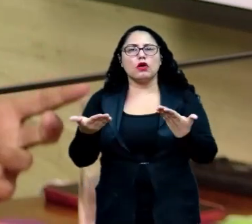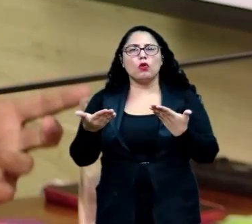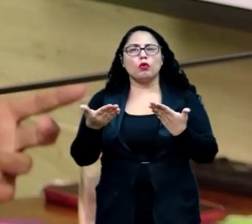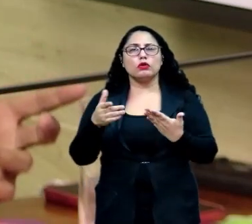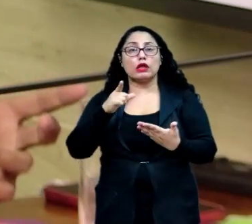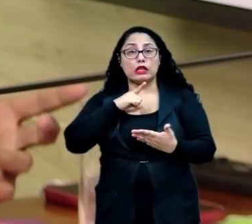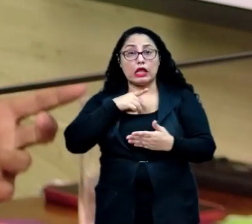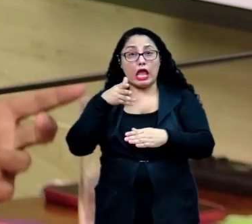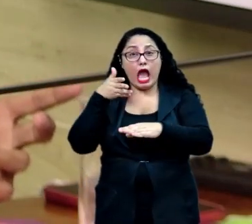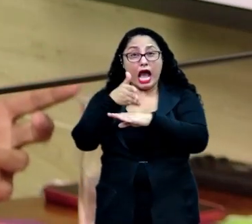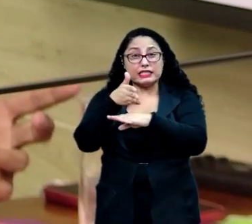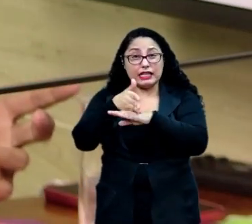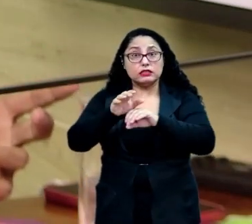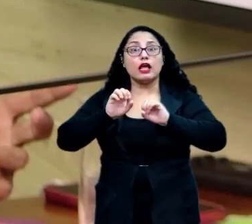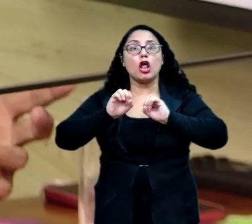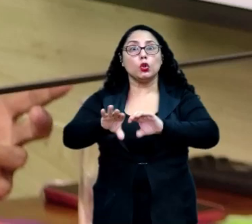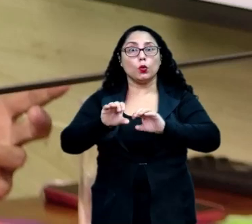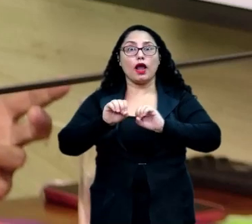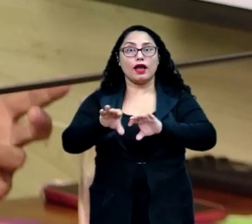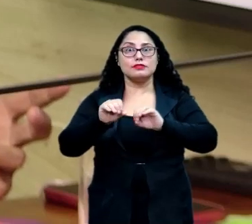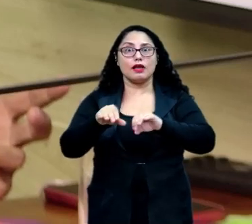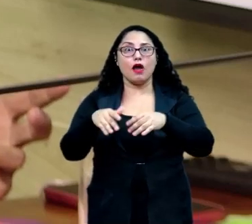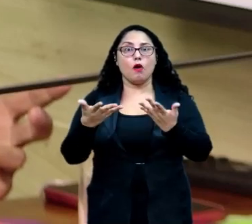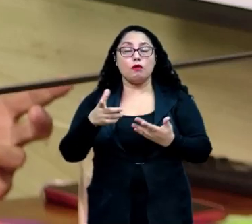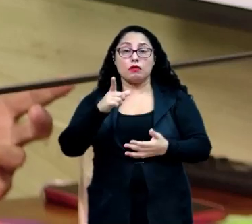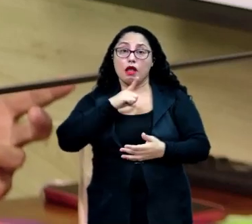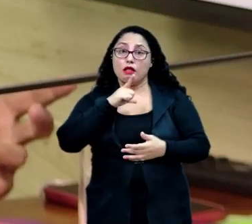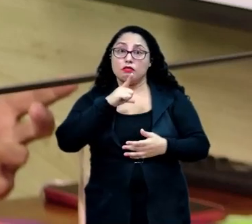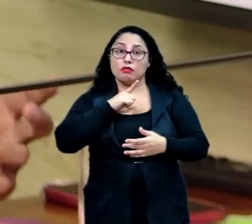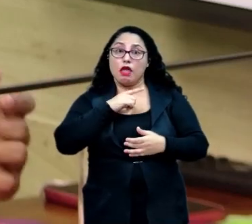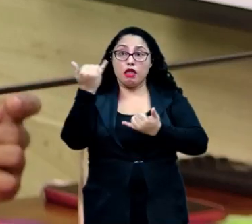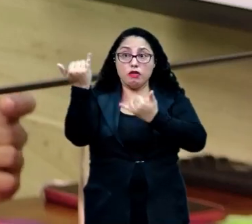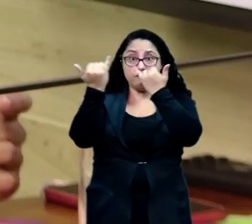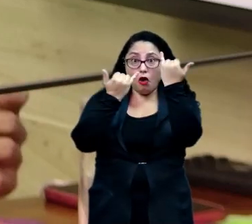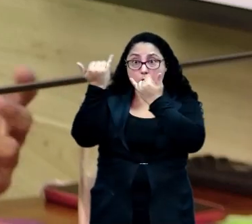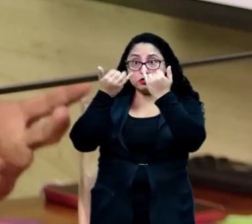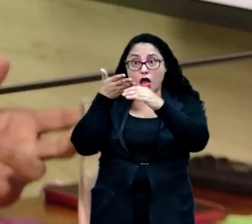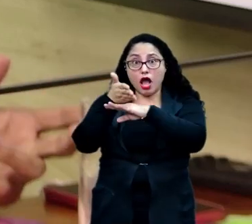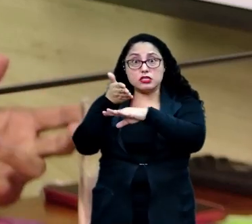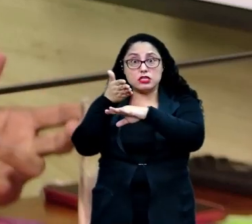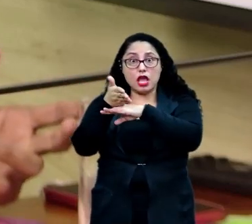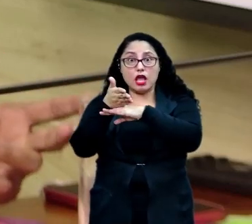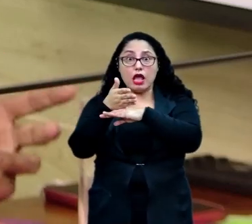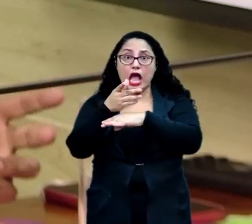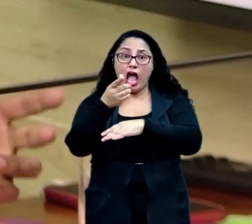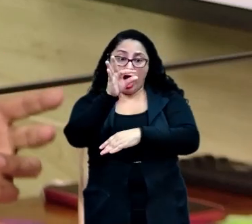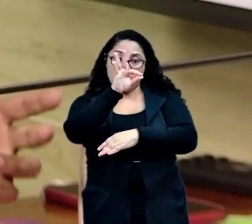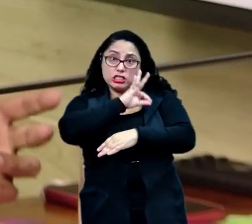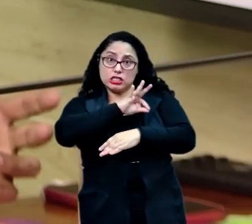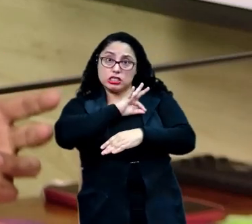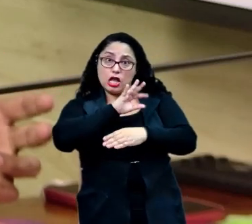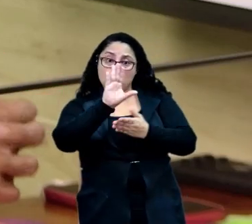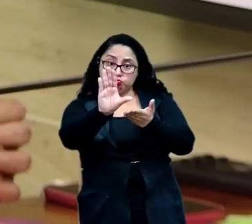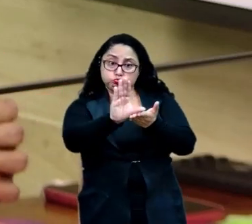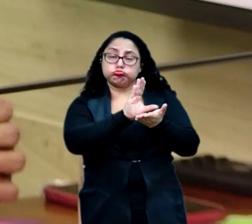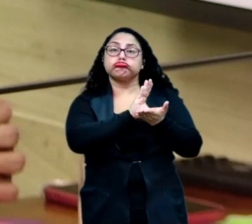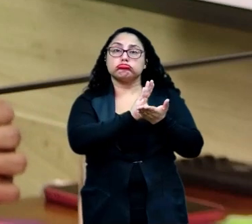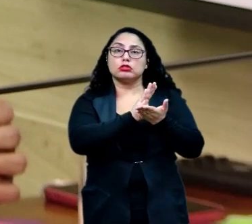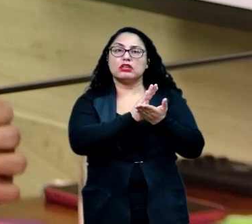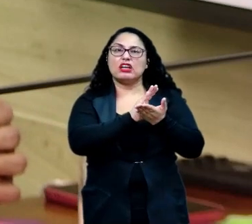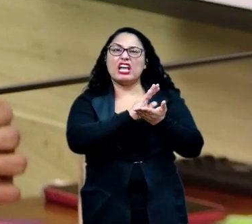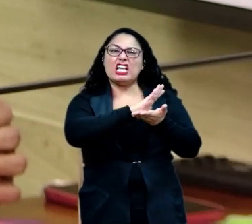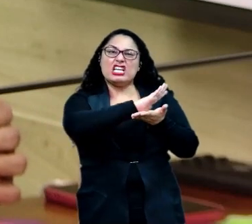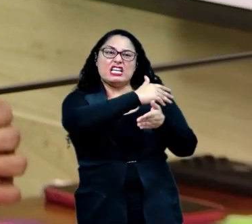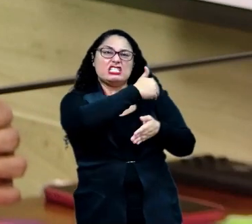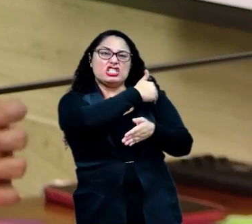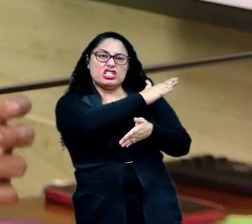tem acesso à educação, quem tem acesso à informação, quem tem acesso à renda, discrimina